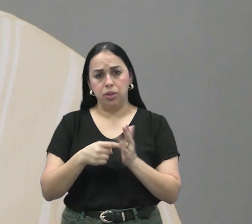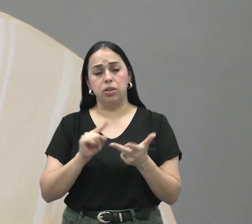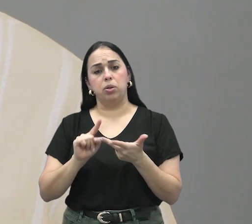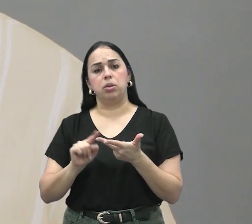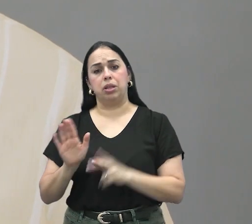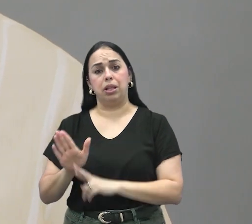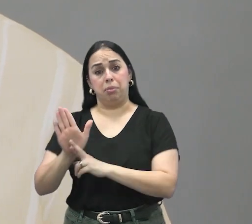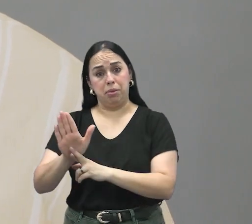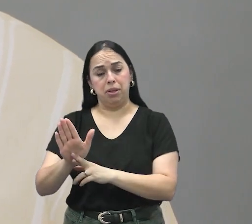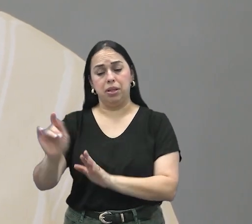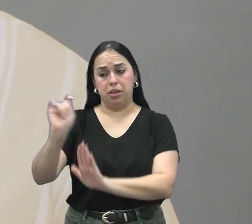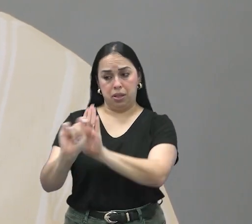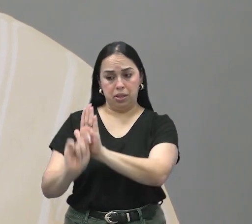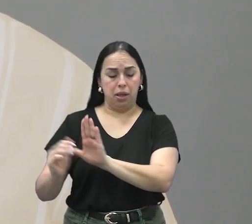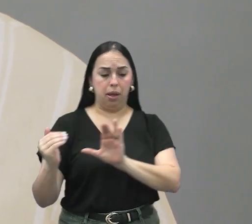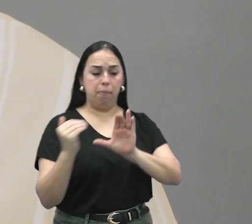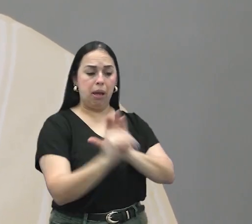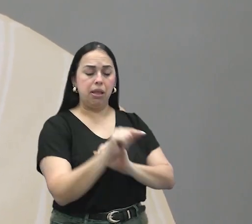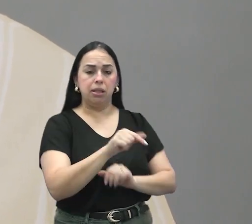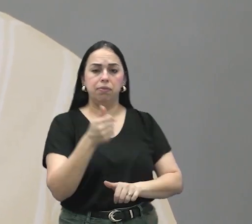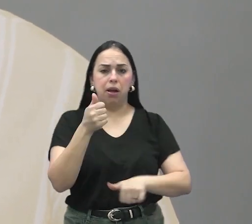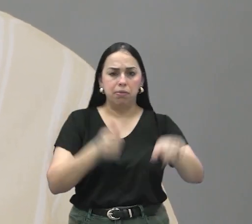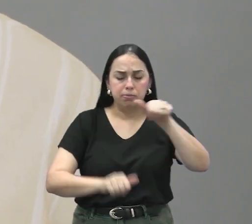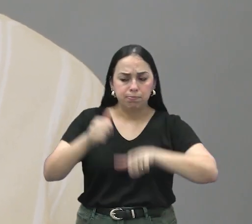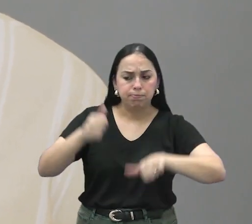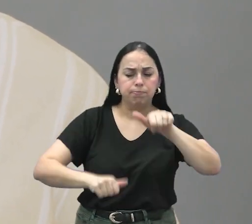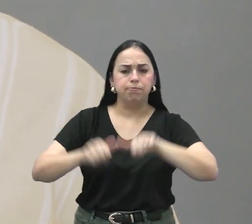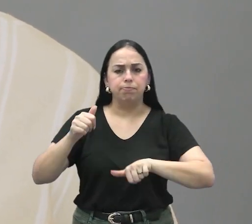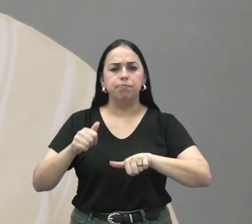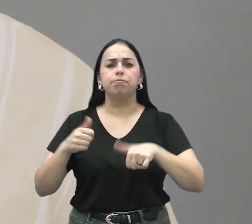ou do representante, isso é feito por escrito para a entidade